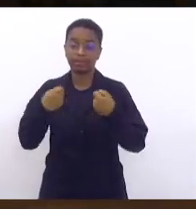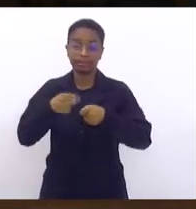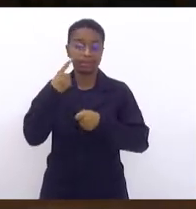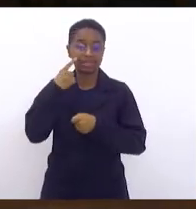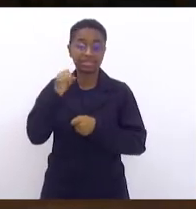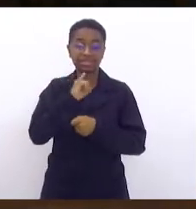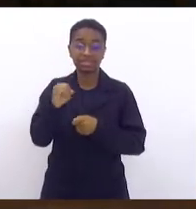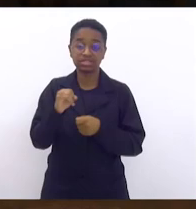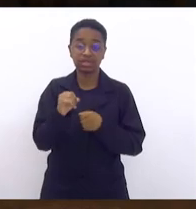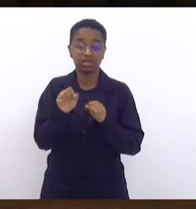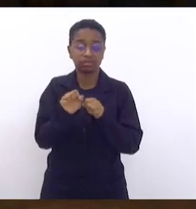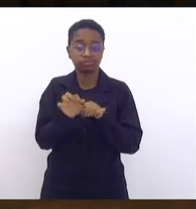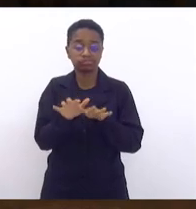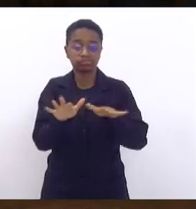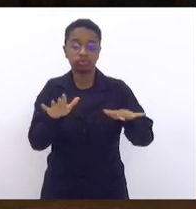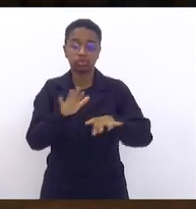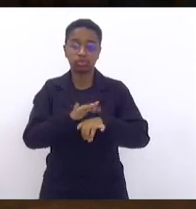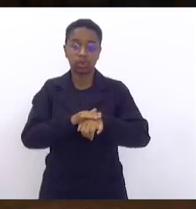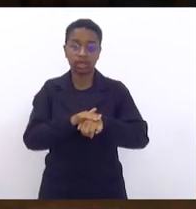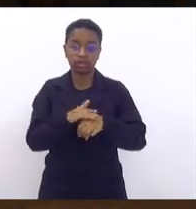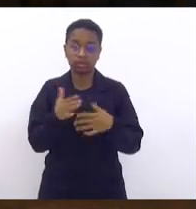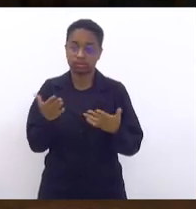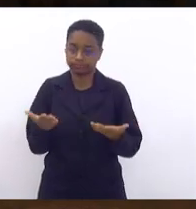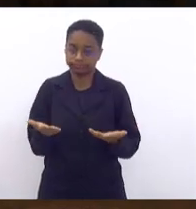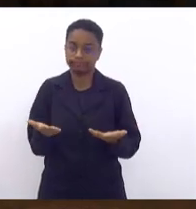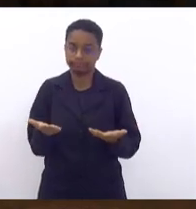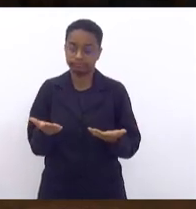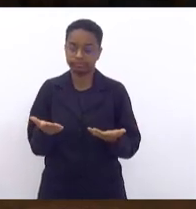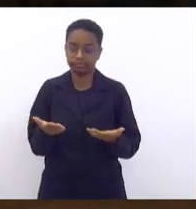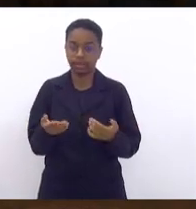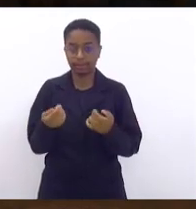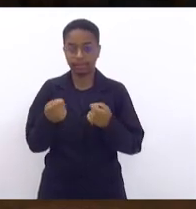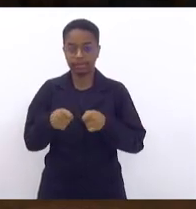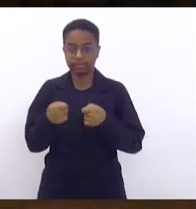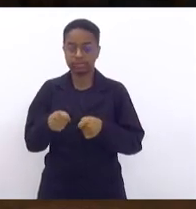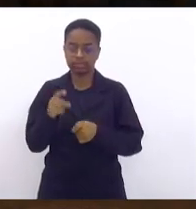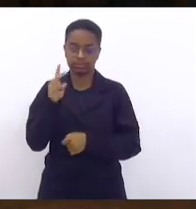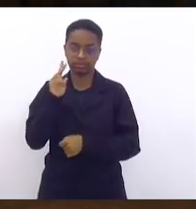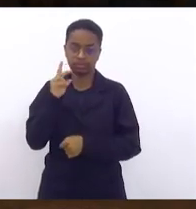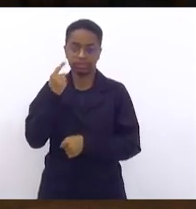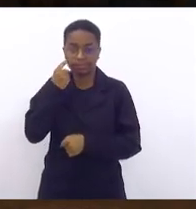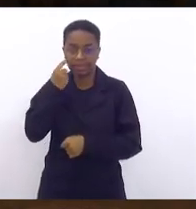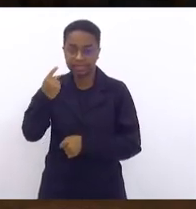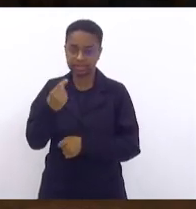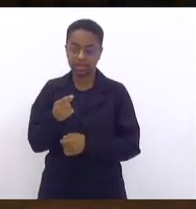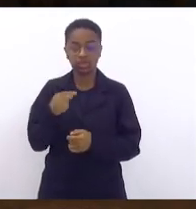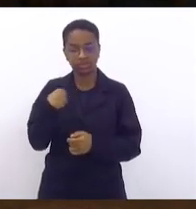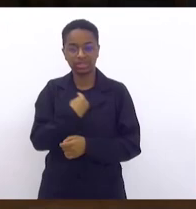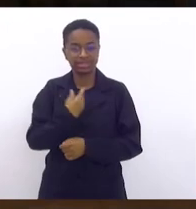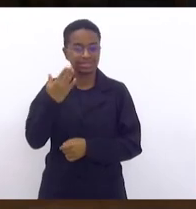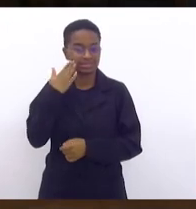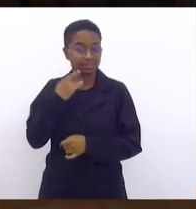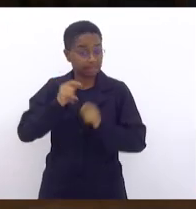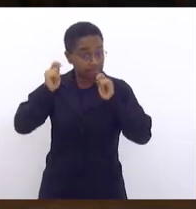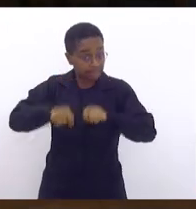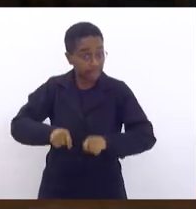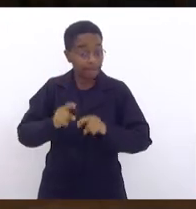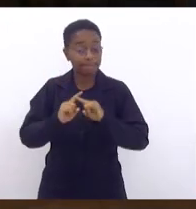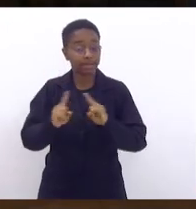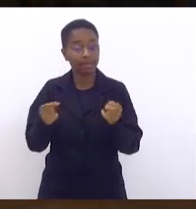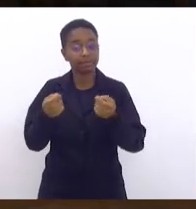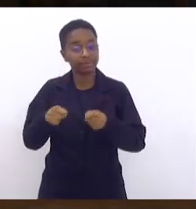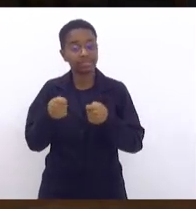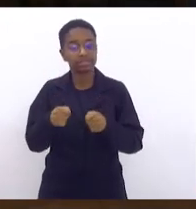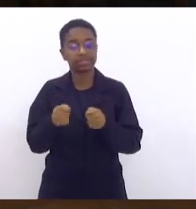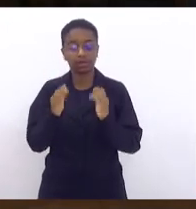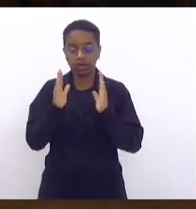deste produto que vai ser usado né então a gente sabe que é possível mas dentro dessa Possibilidade é preciso